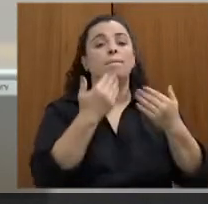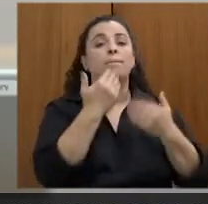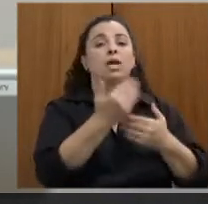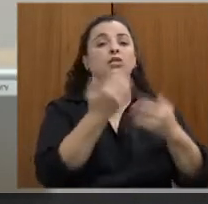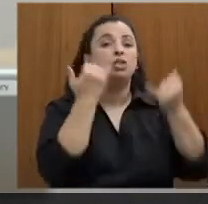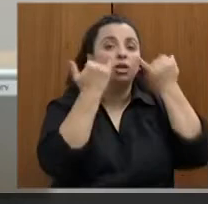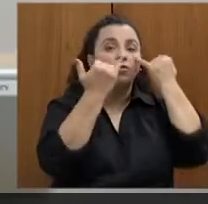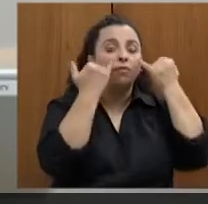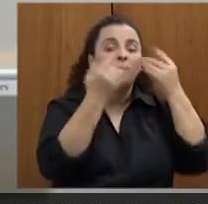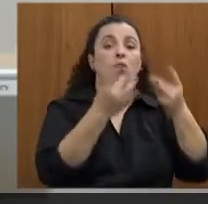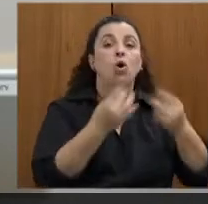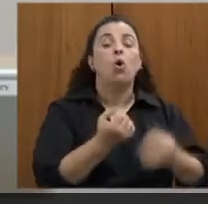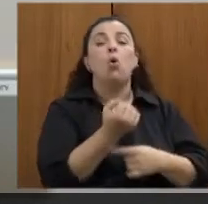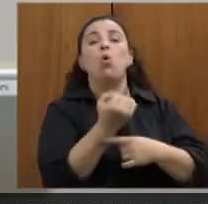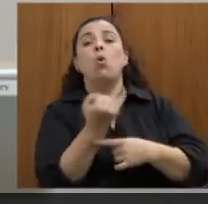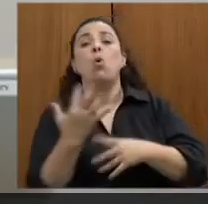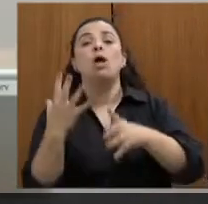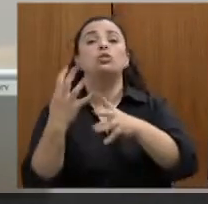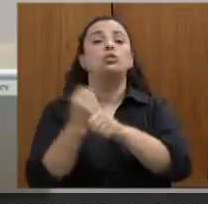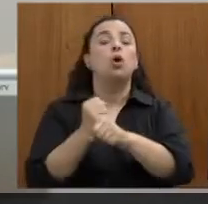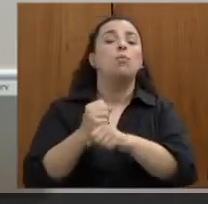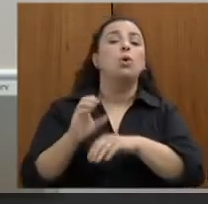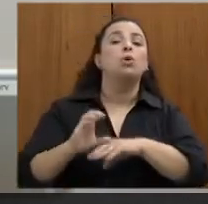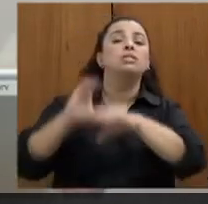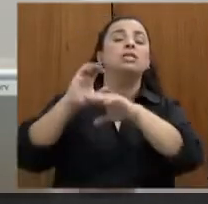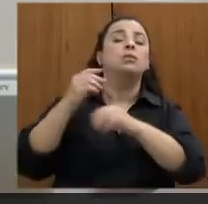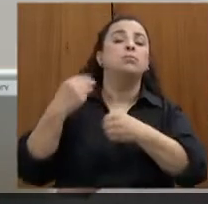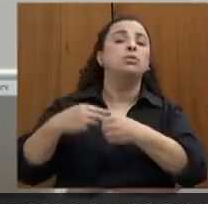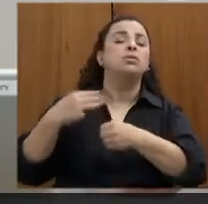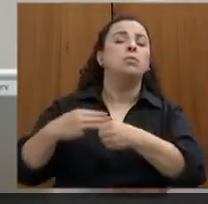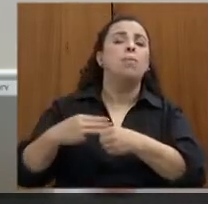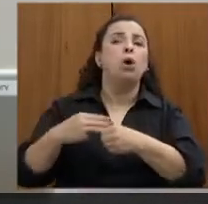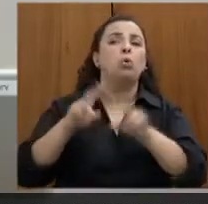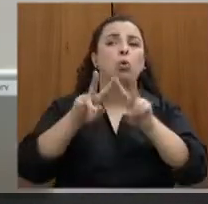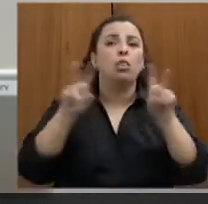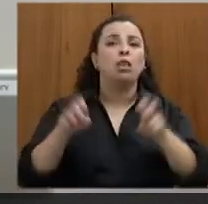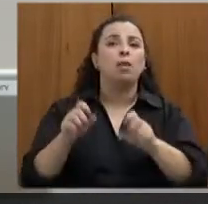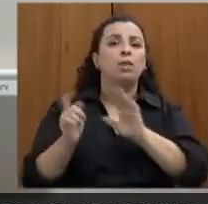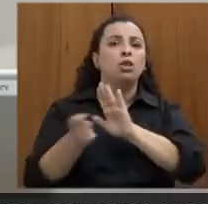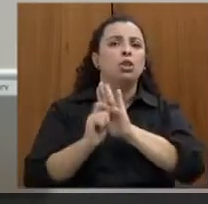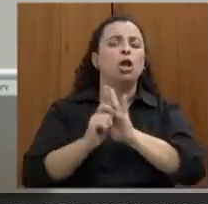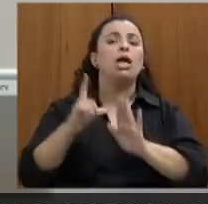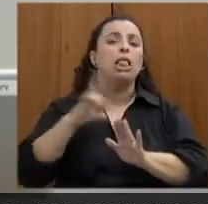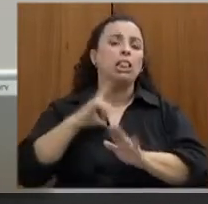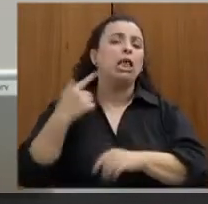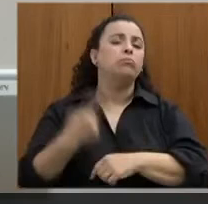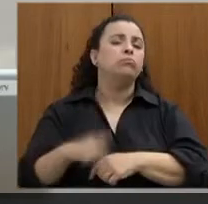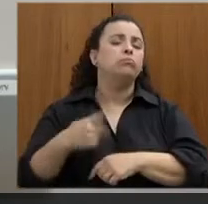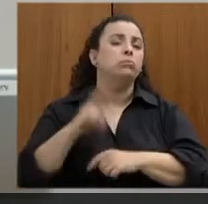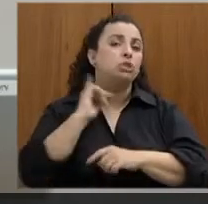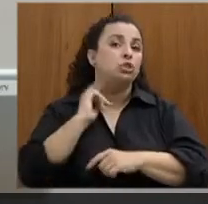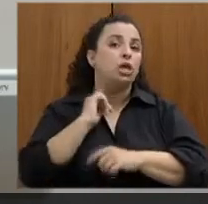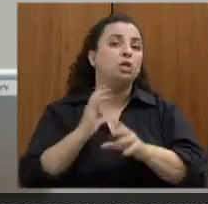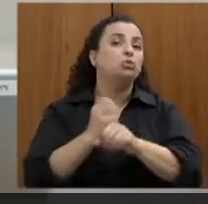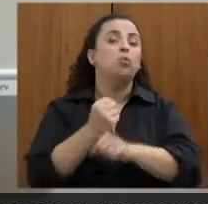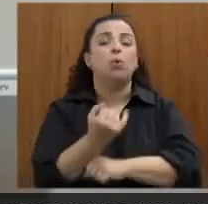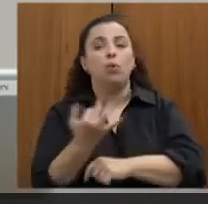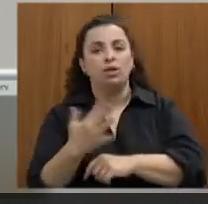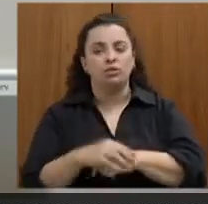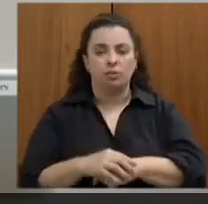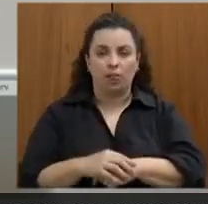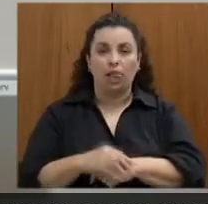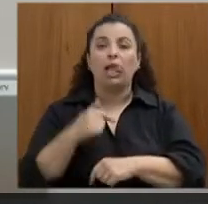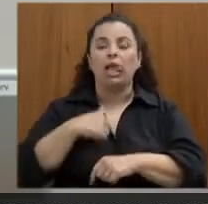de conselhos municipais de política sobre drogas temos no Estado de Minas Gerais. Também de minha autoria,